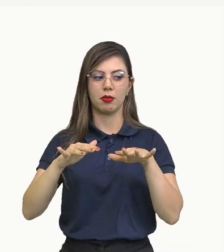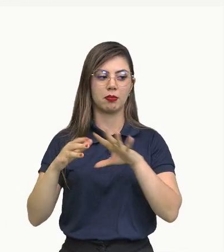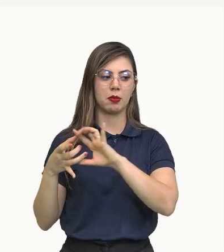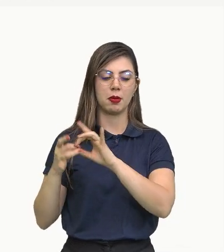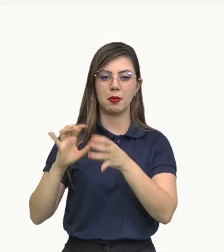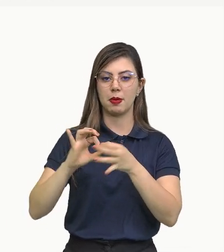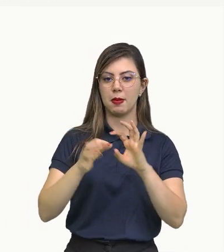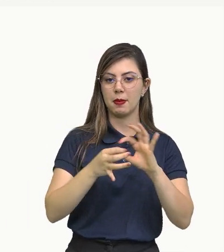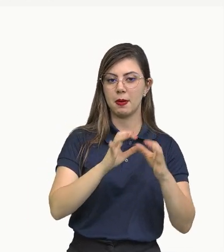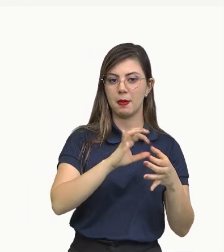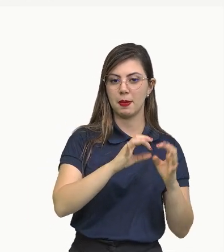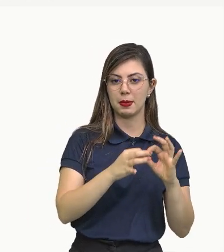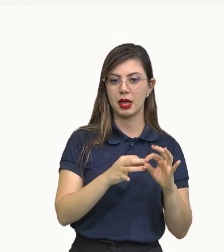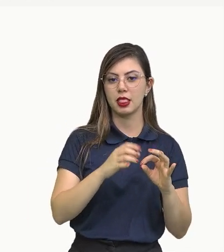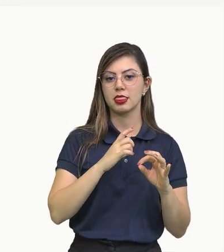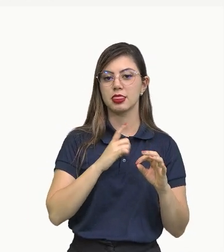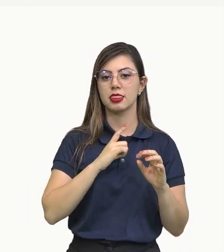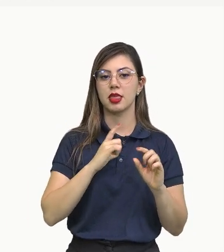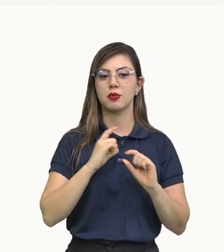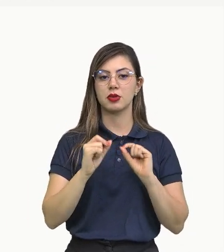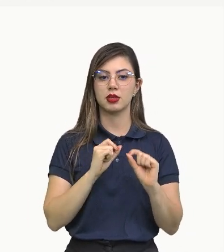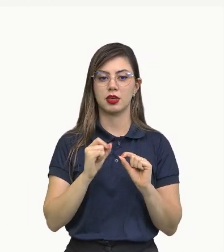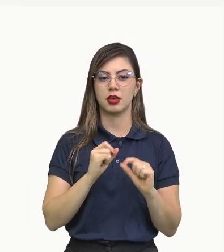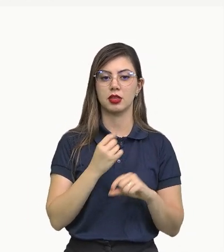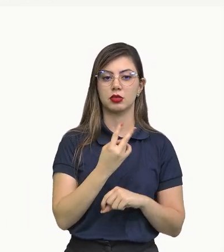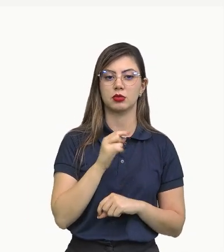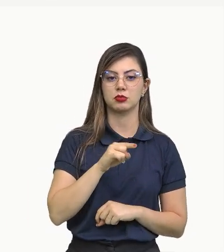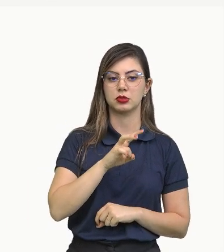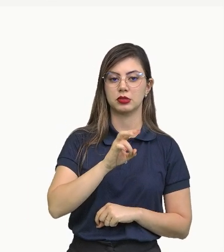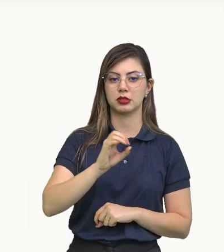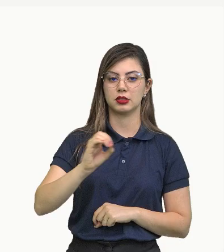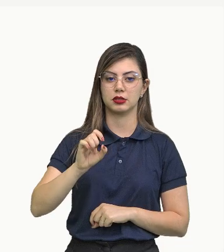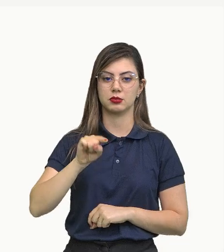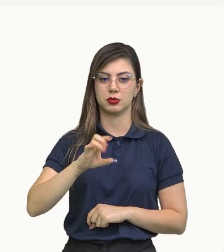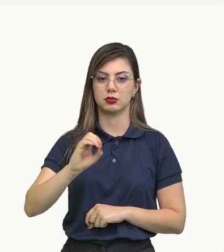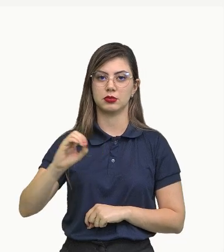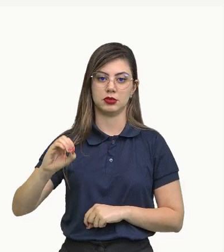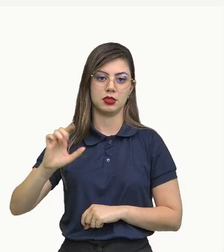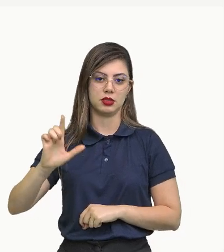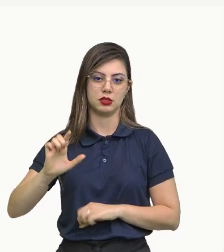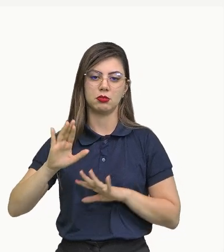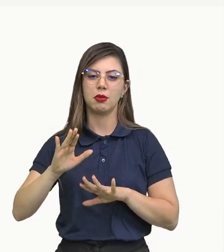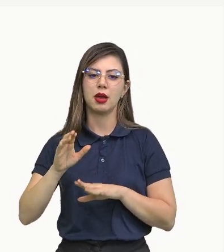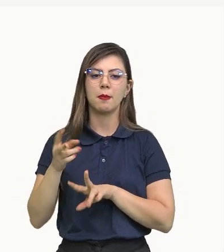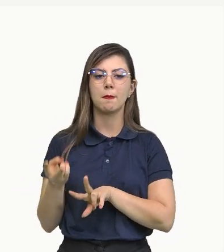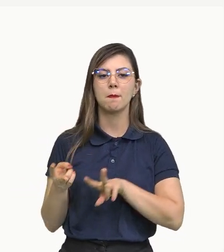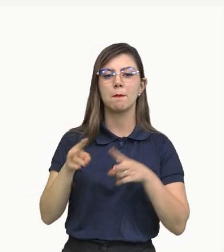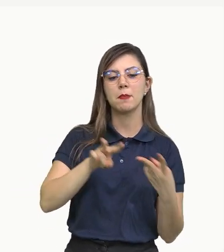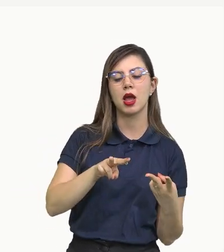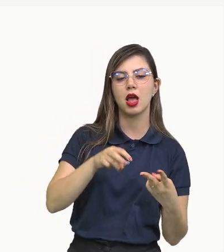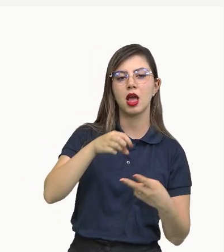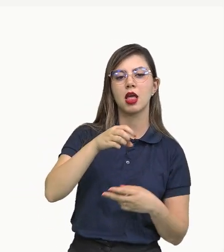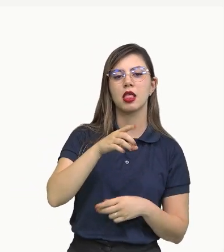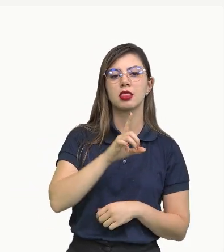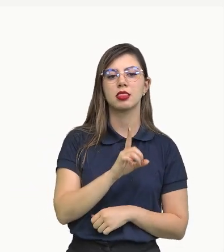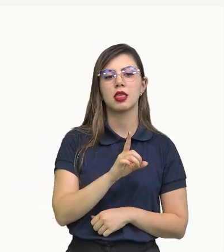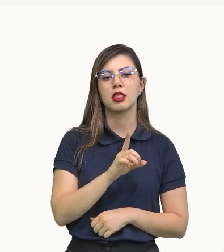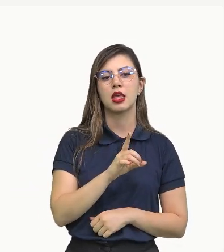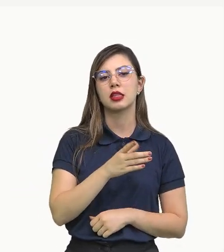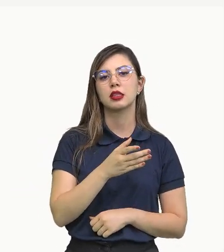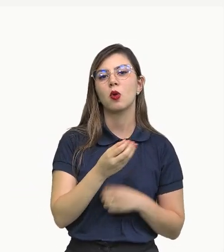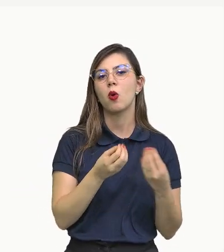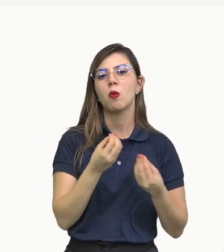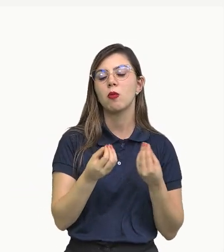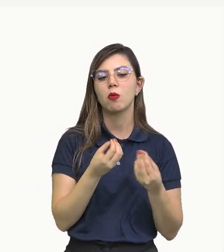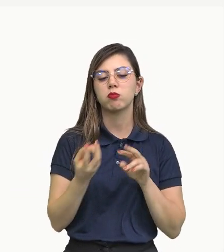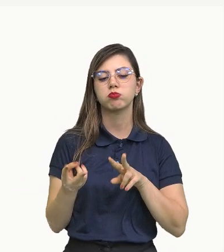qual é o volume dessa piscina em metros cúbicos? Gente, vamos lá então fazer esta conversão. Nós temos que fazer o